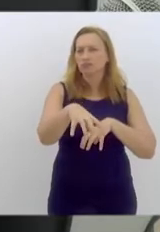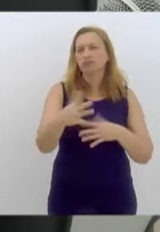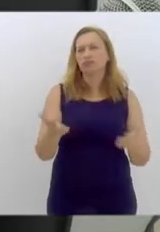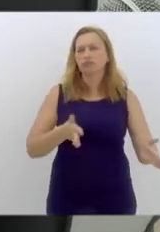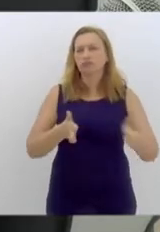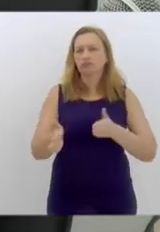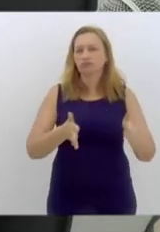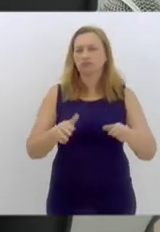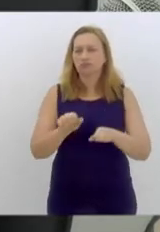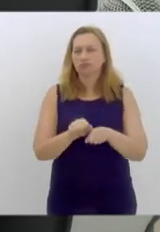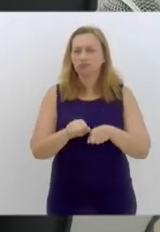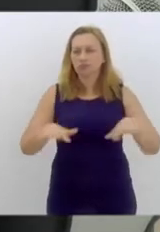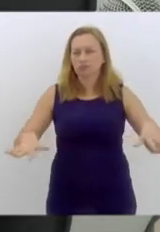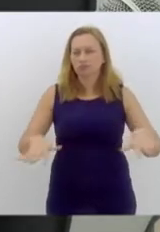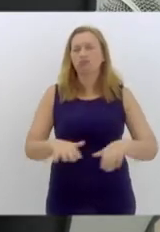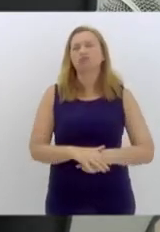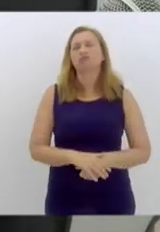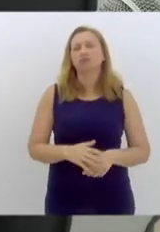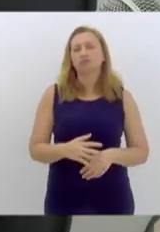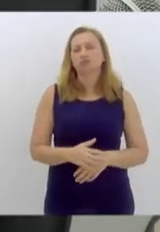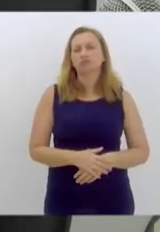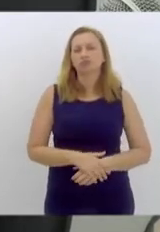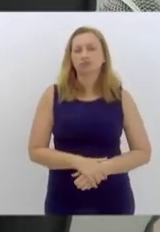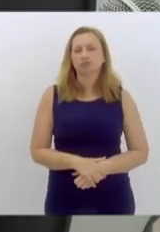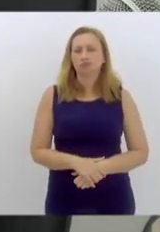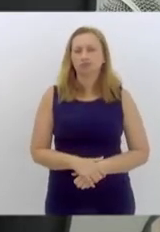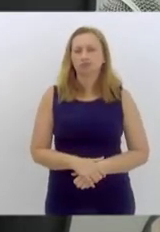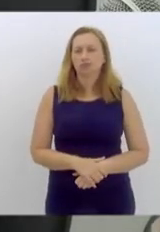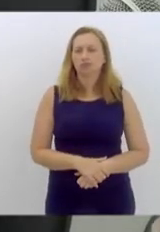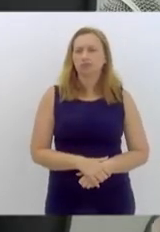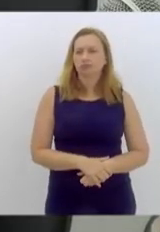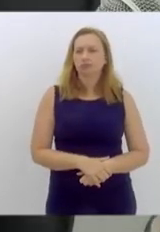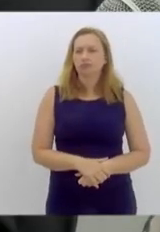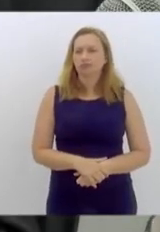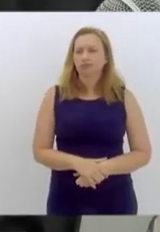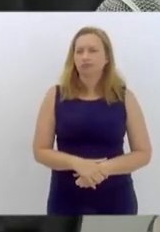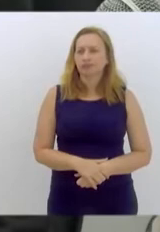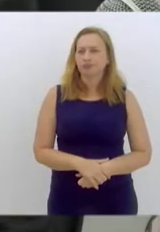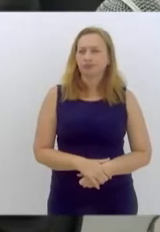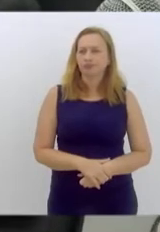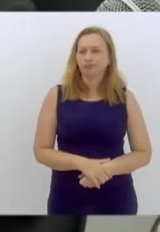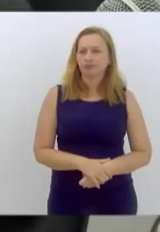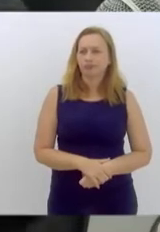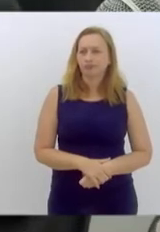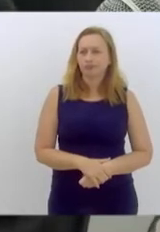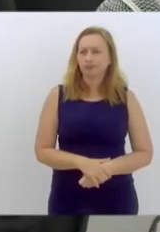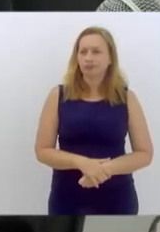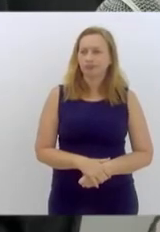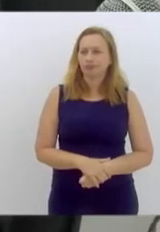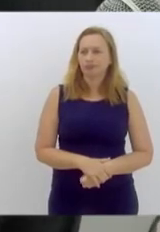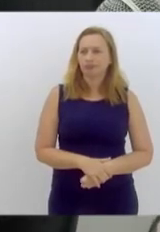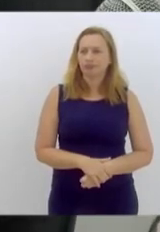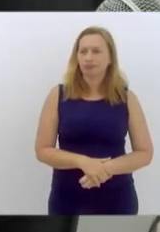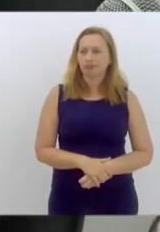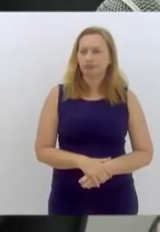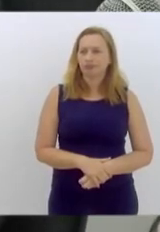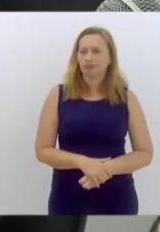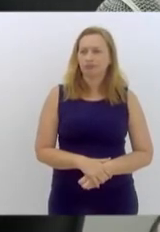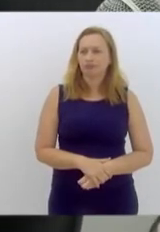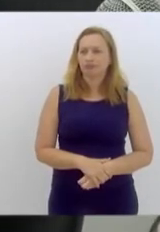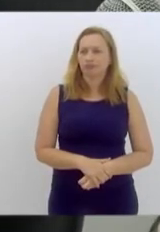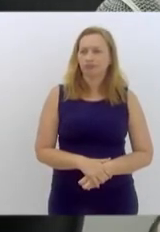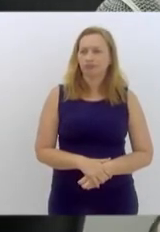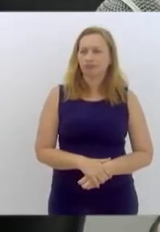aí do período mais crítico e duro da Covid-19. Bom, então vamos